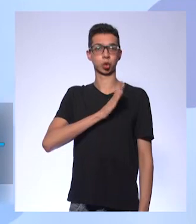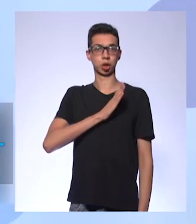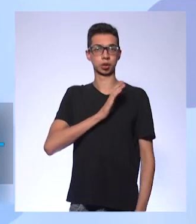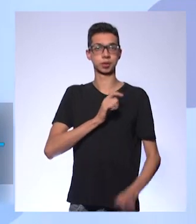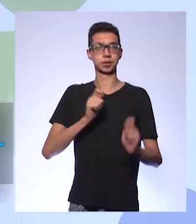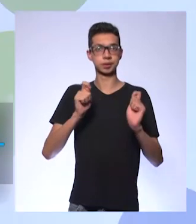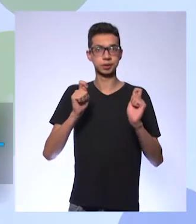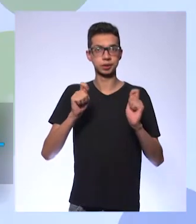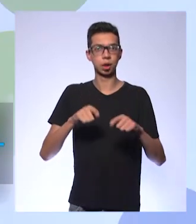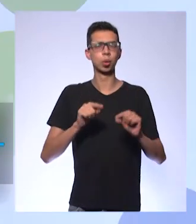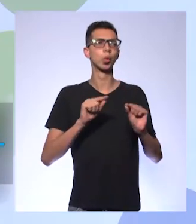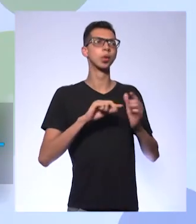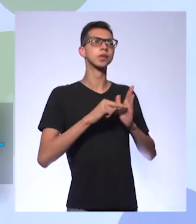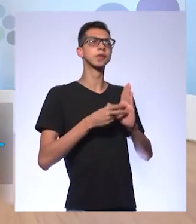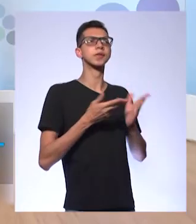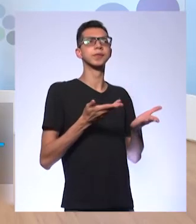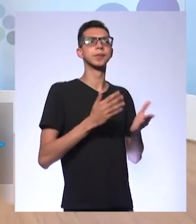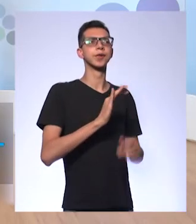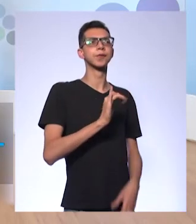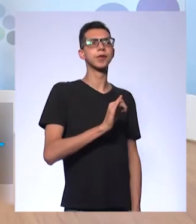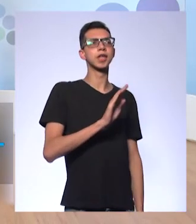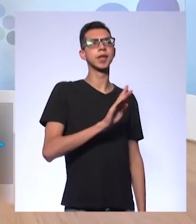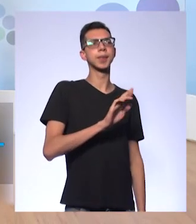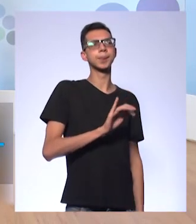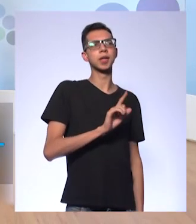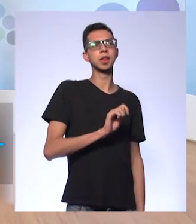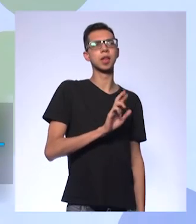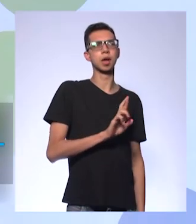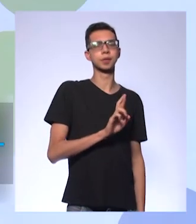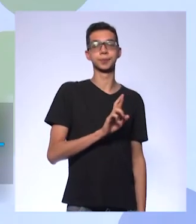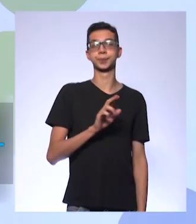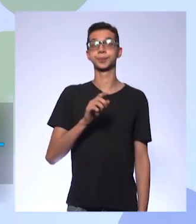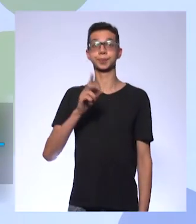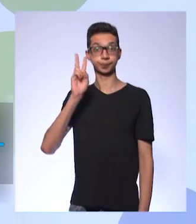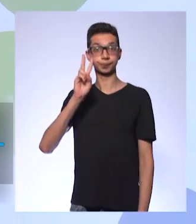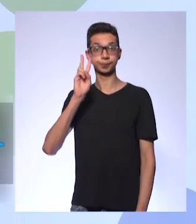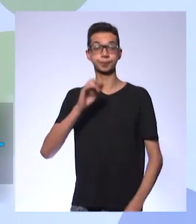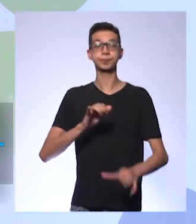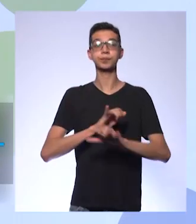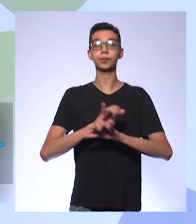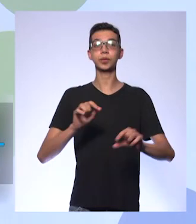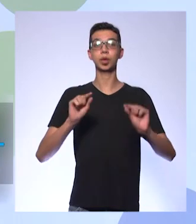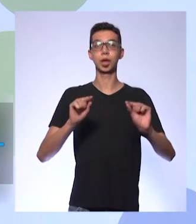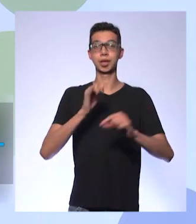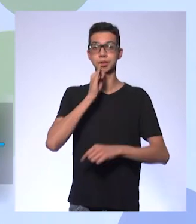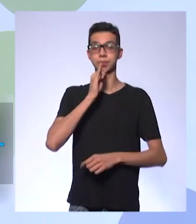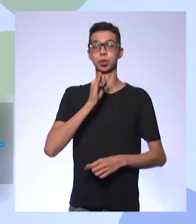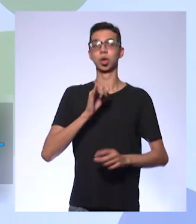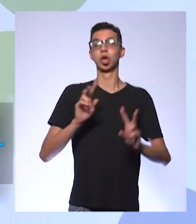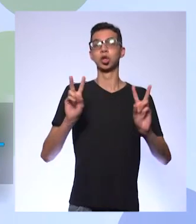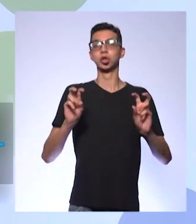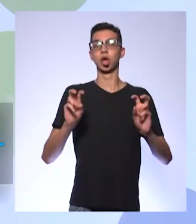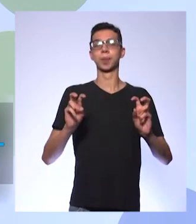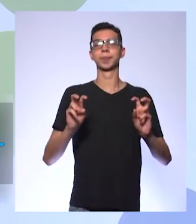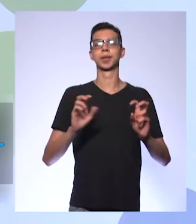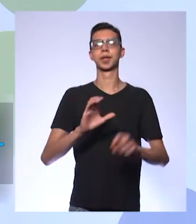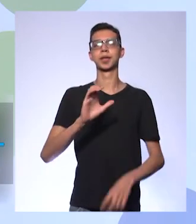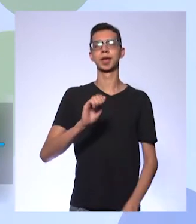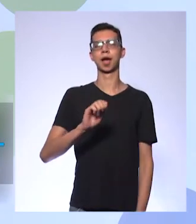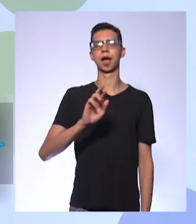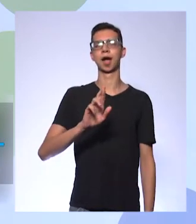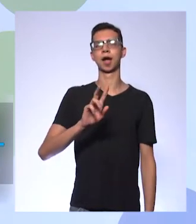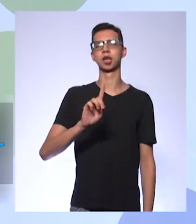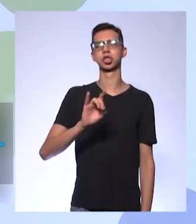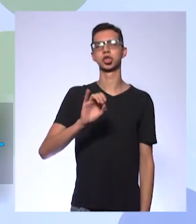fibrilar o E o coração. que será que é isso, hein? Fibrilar o coração? Ó, lembra quando a gente falou de sistema cardiovascular, né? Foi na aula